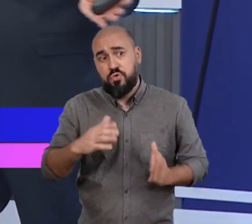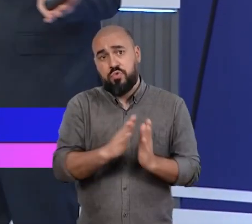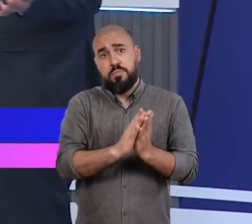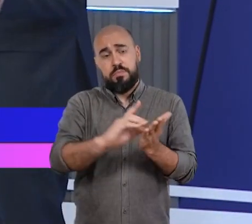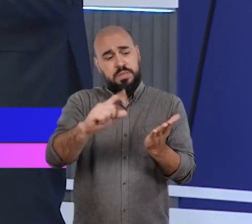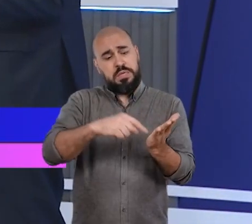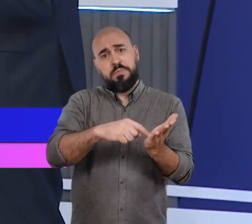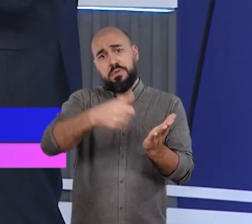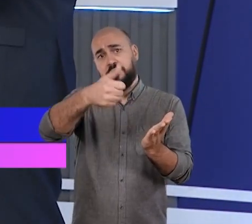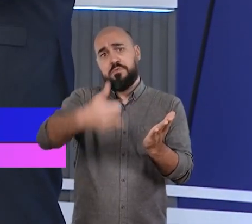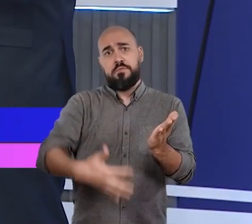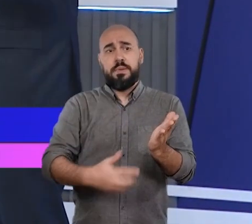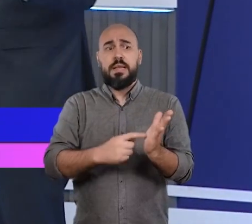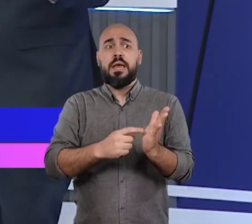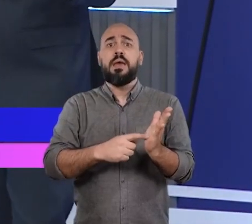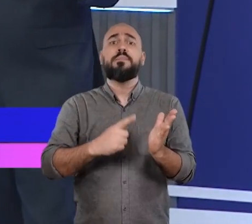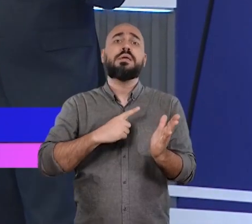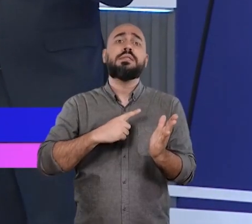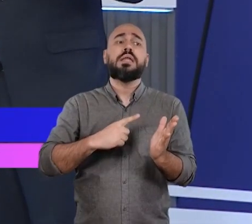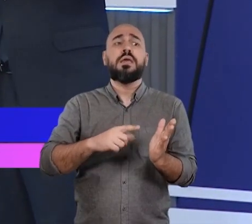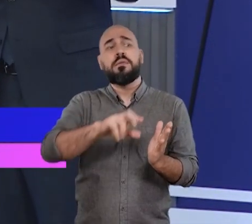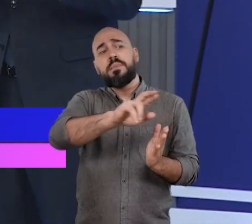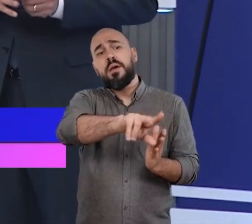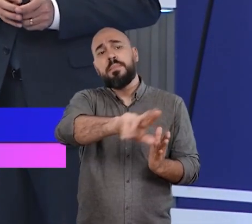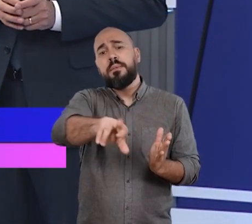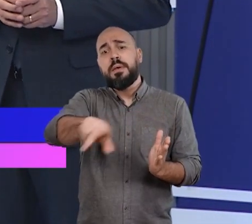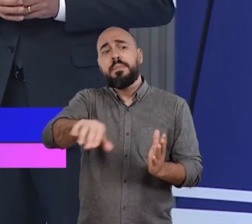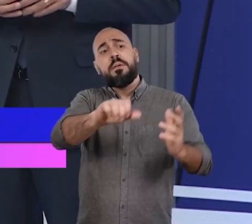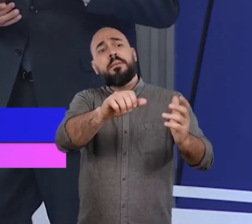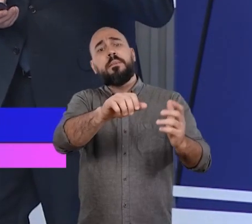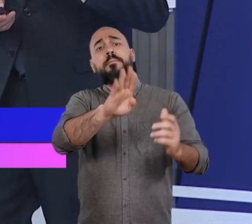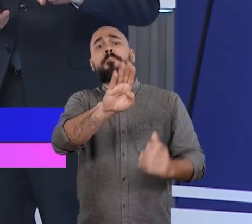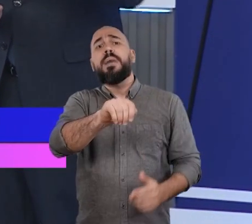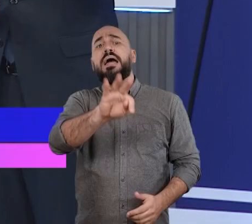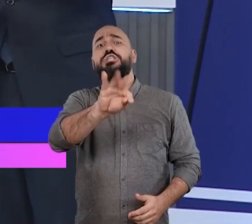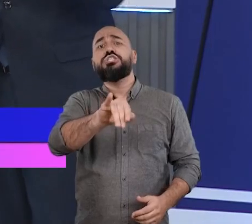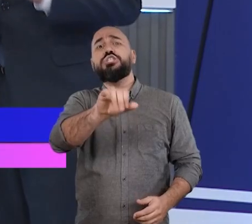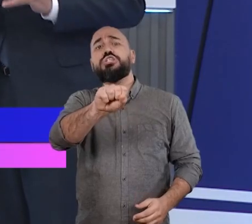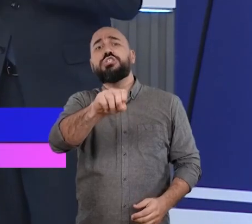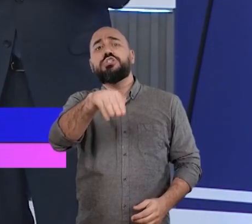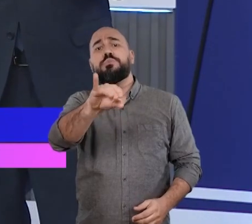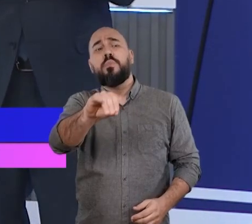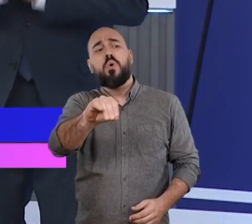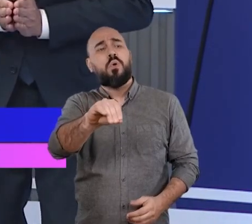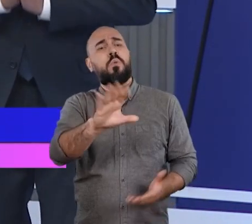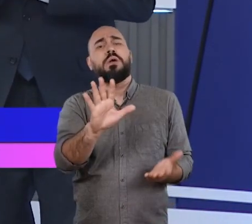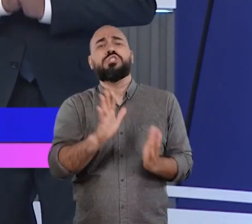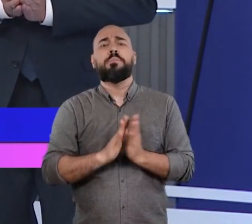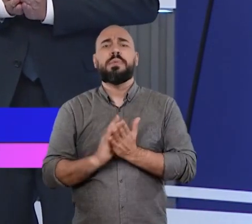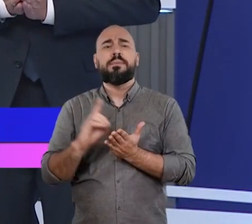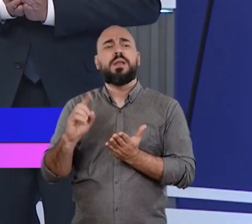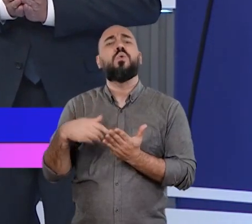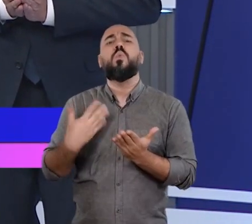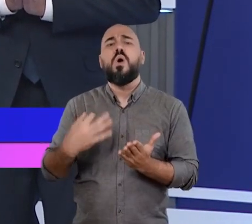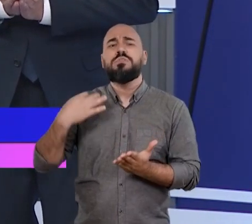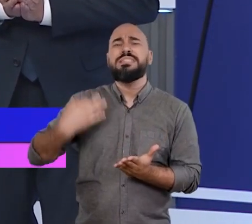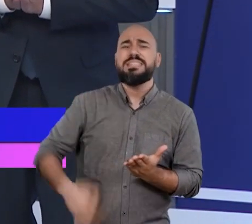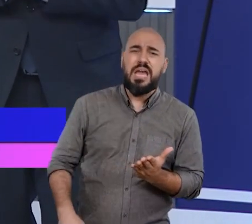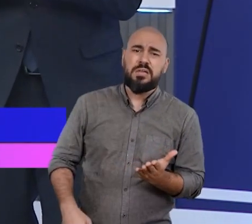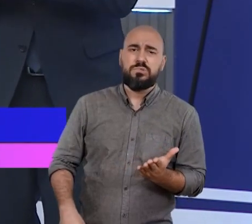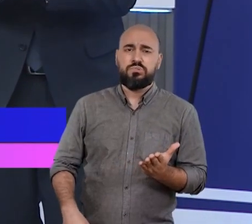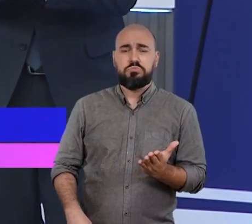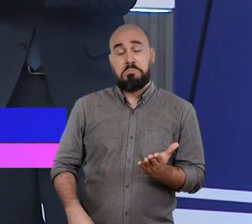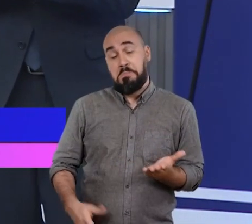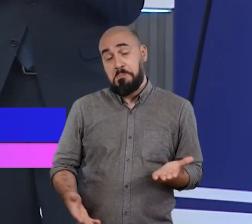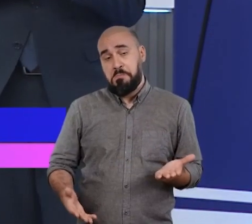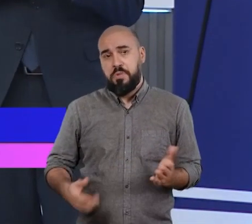porque existem diversas formas de batismo por aí, mas temos que ver qual é a forma que a Bíblia nos apresenta. Porque